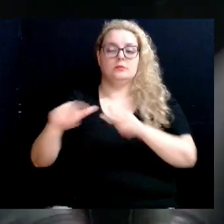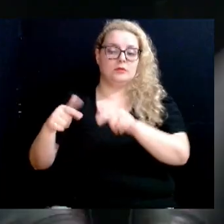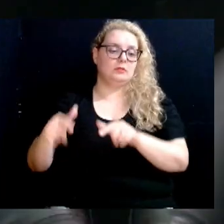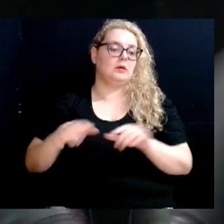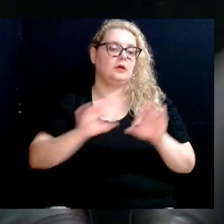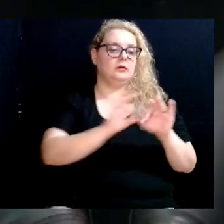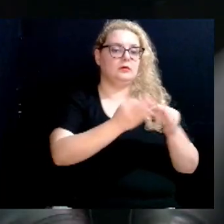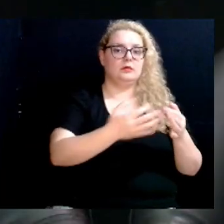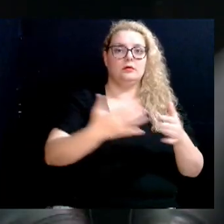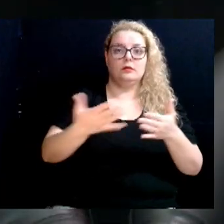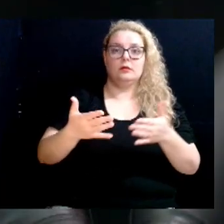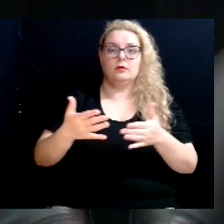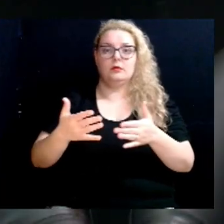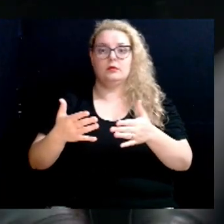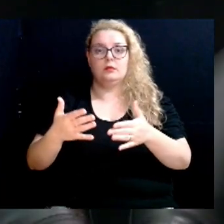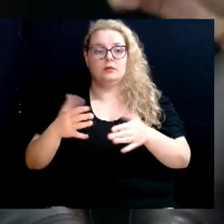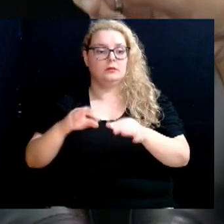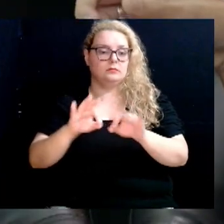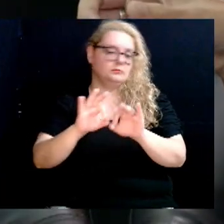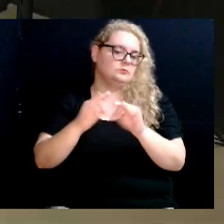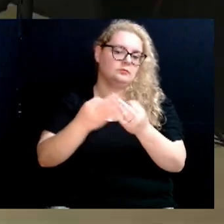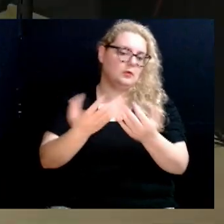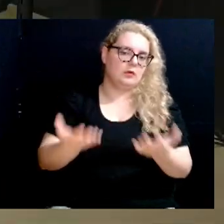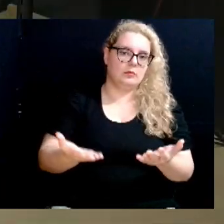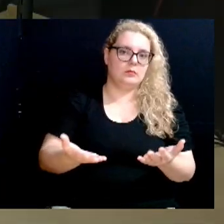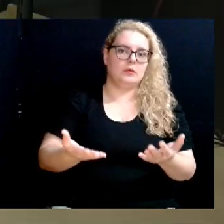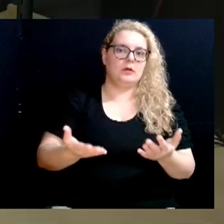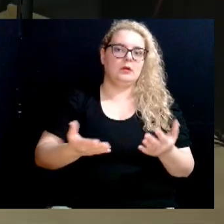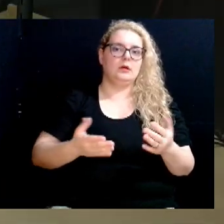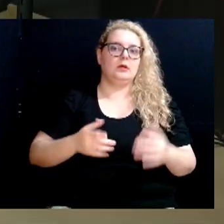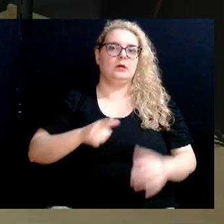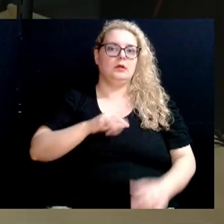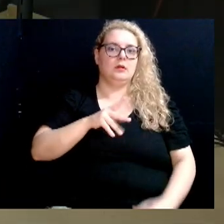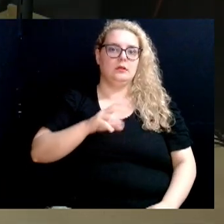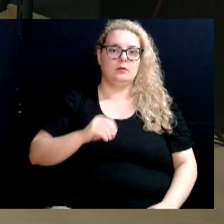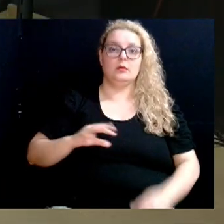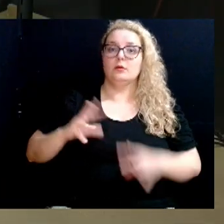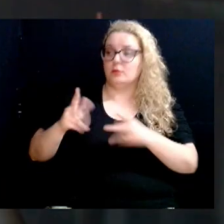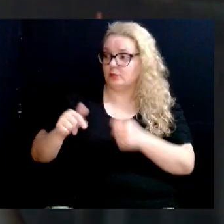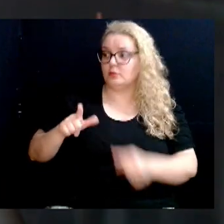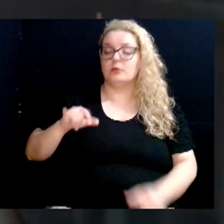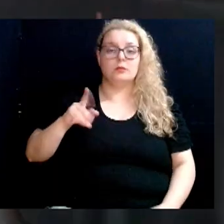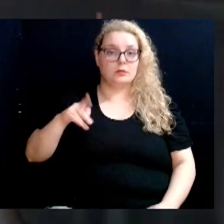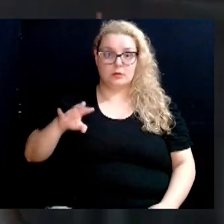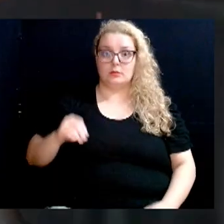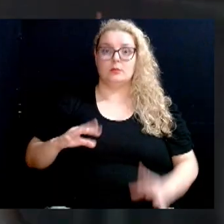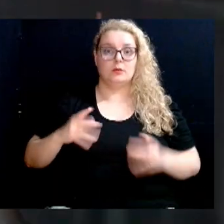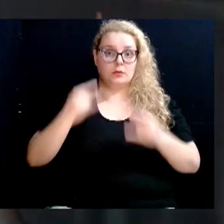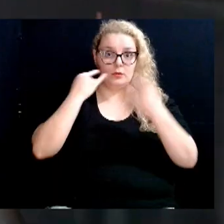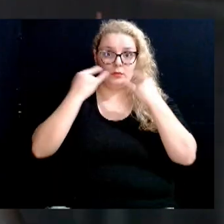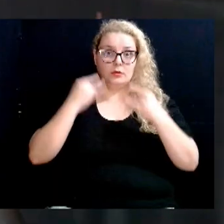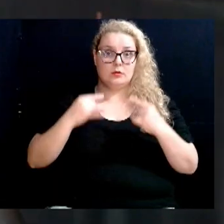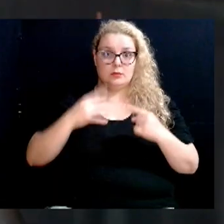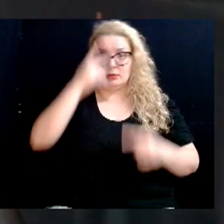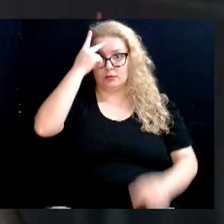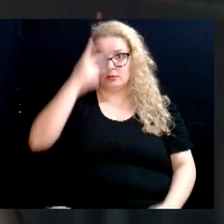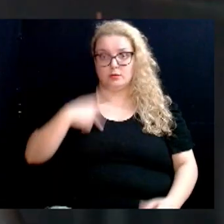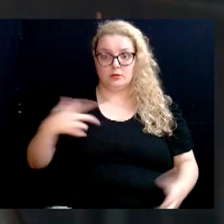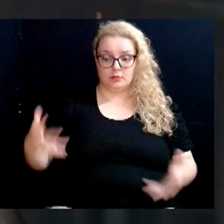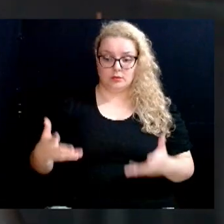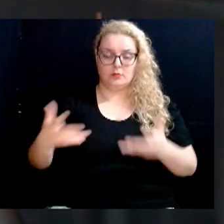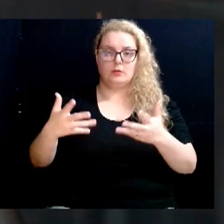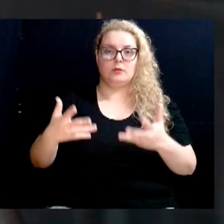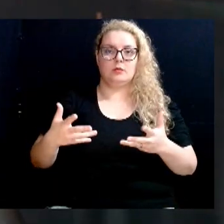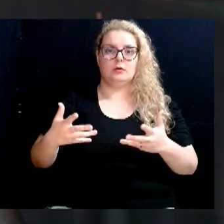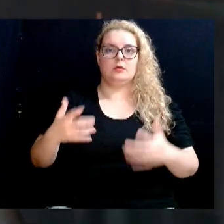esse tanto. Né? Tudo isso é libido. Tudo isso é libido. Todo interesse próprio que você nutre, você inevitavelmente vai